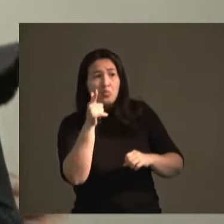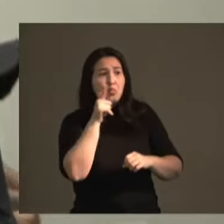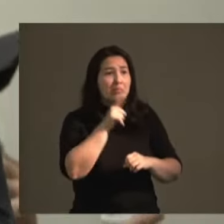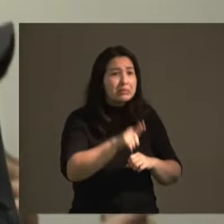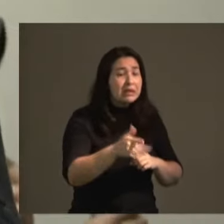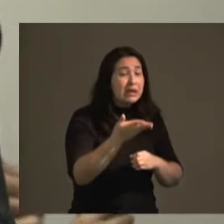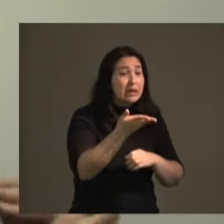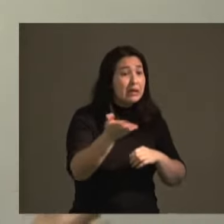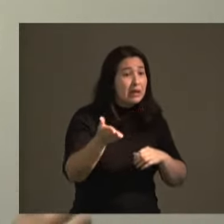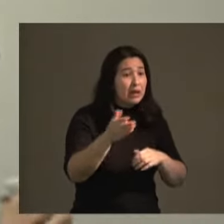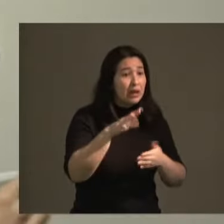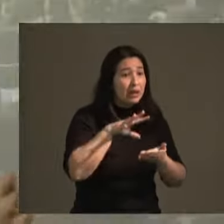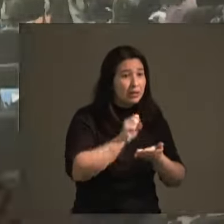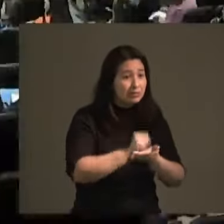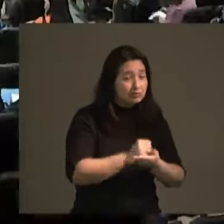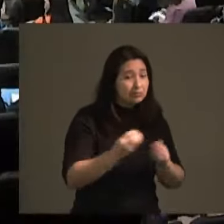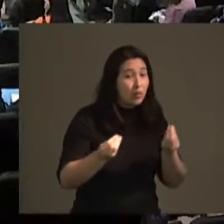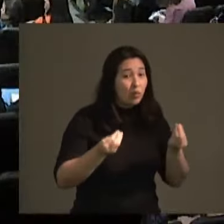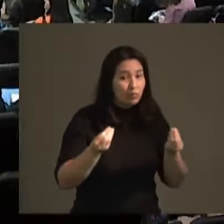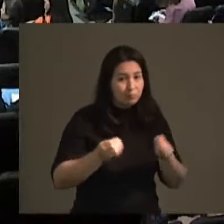desses profissionais. Tá? Obrigada.